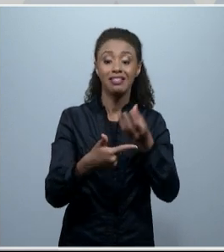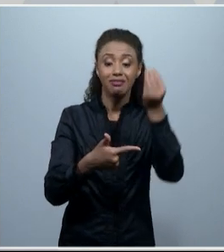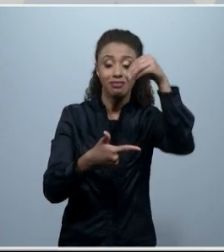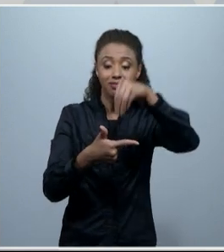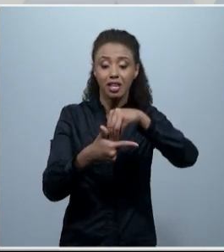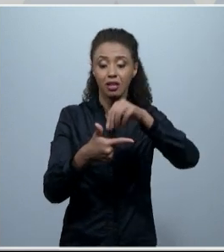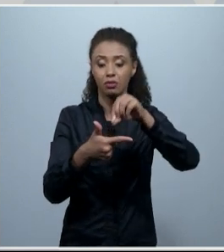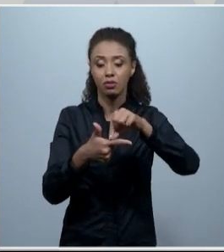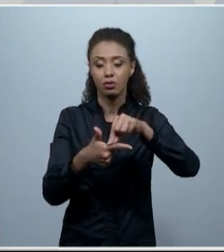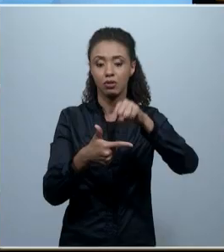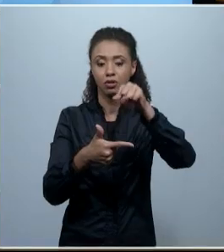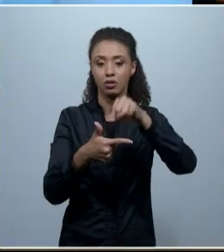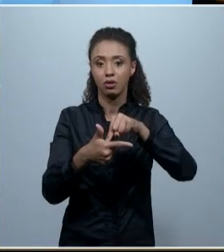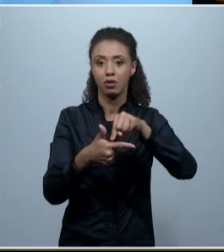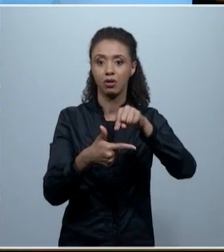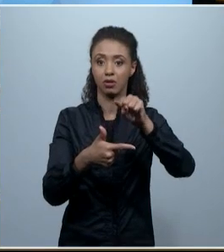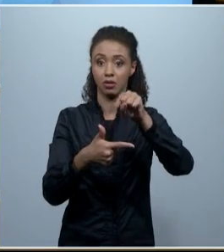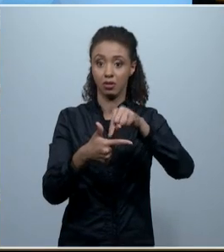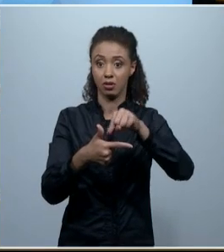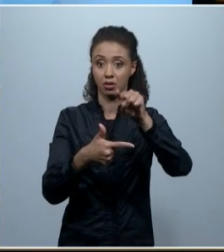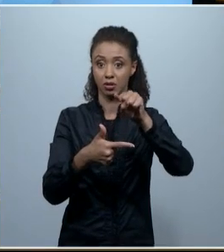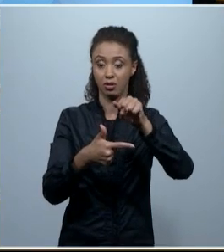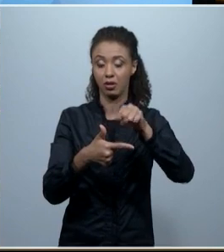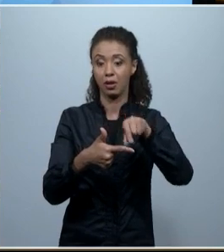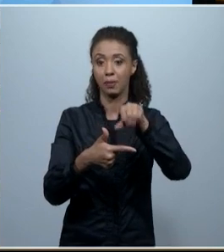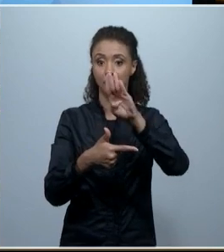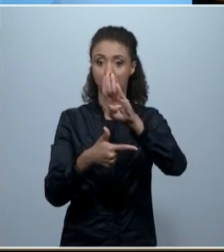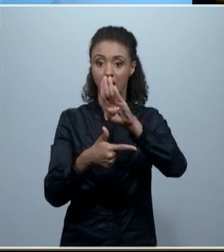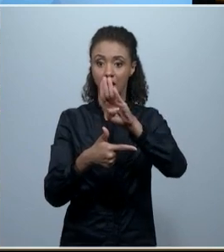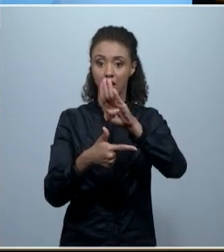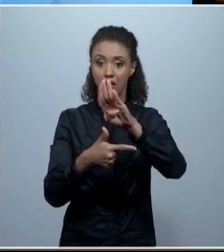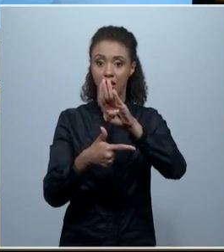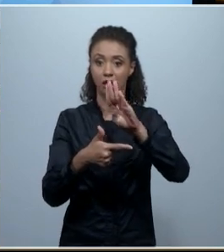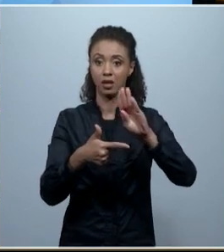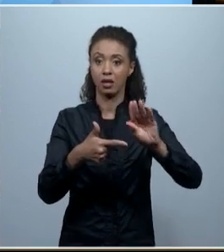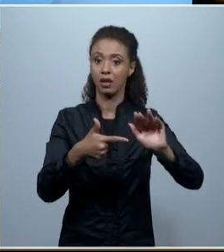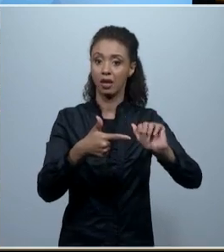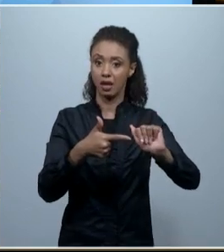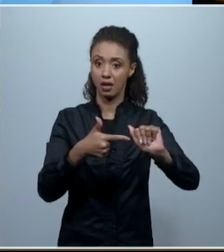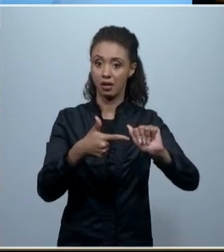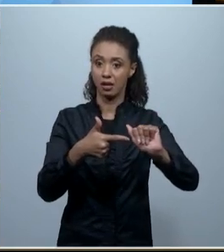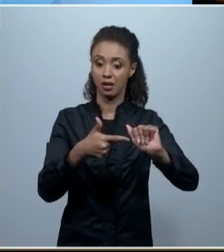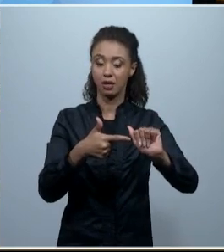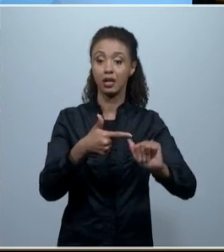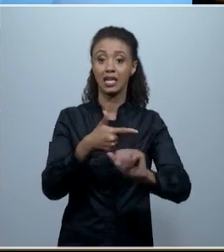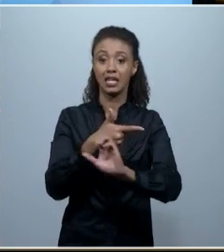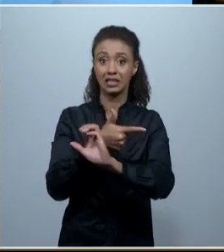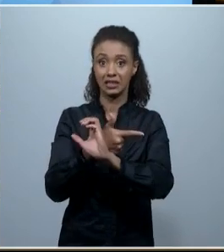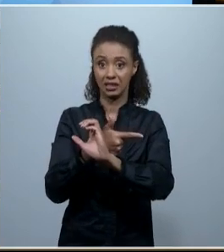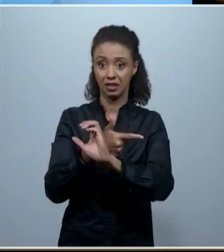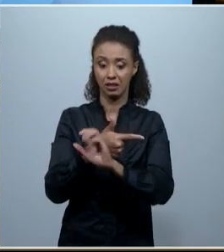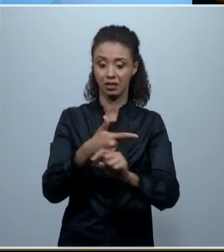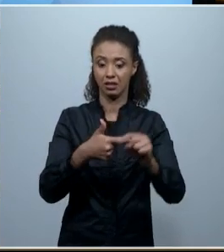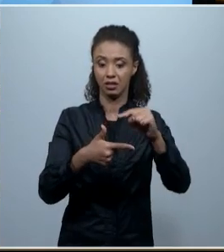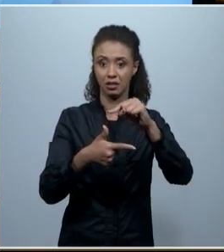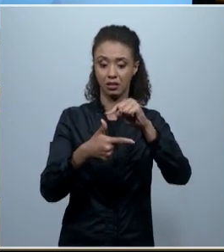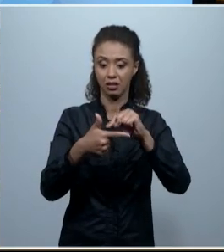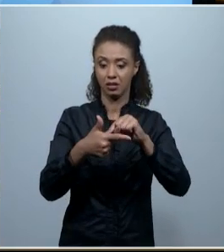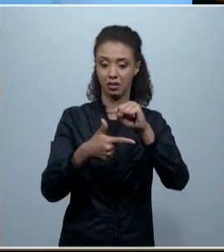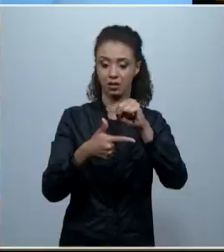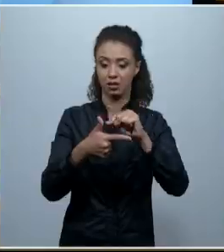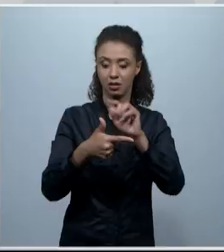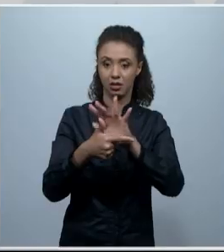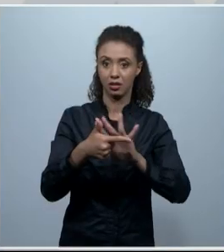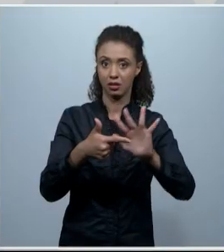abc é isso que a gente provou que quando o triângulo é a cultura anglo às alturas todas as três autoras deste triângulo se pode desenhar as